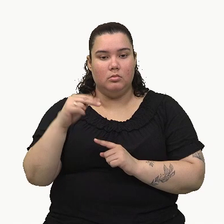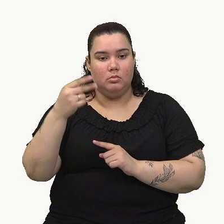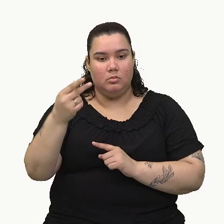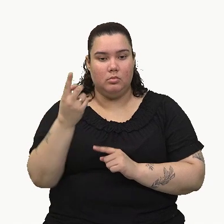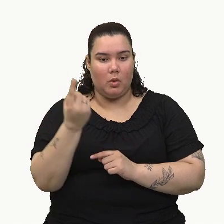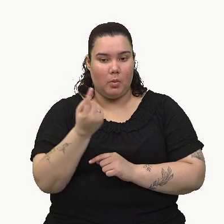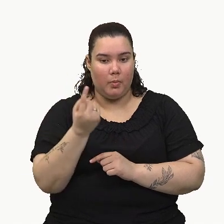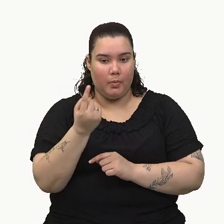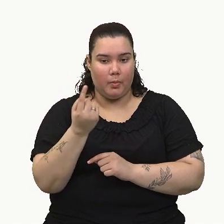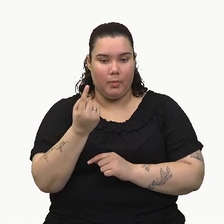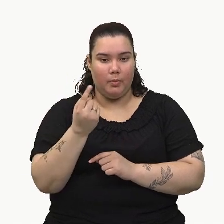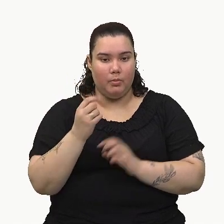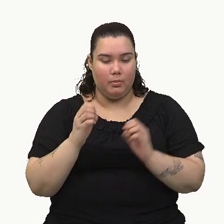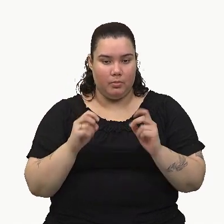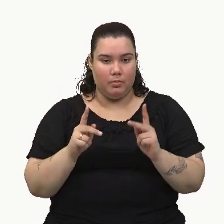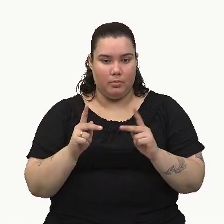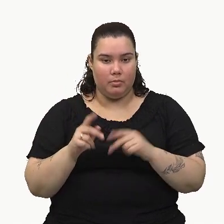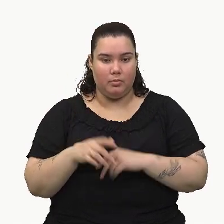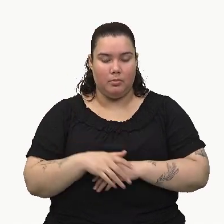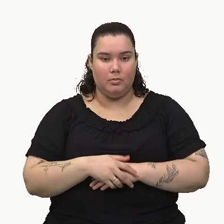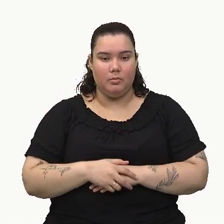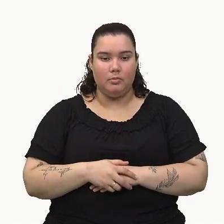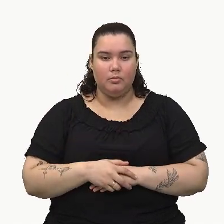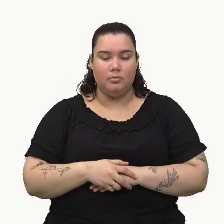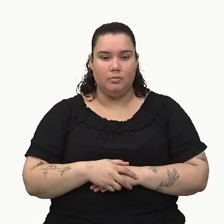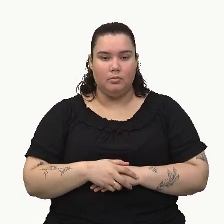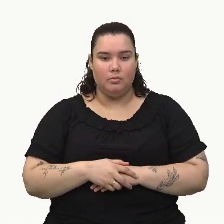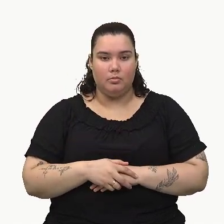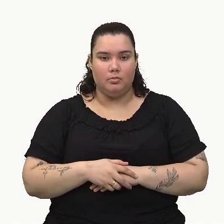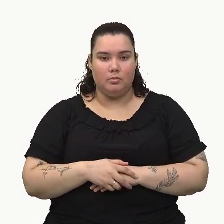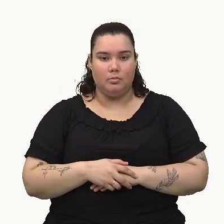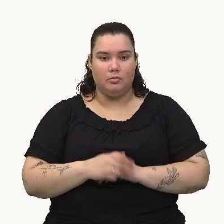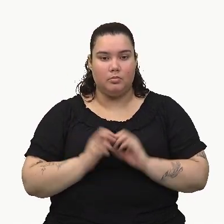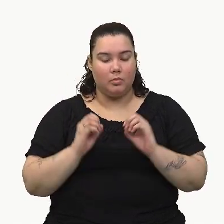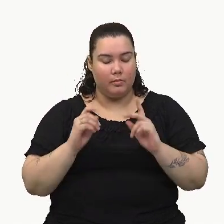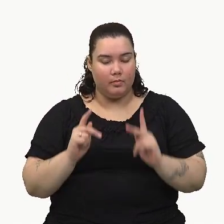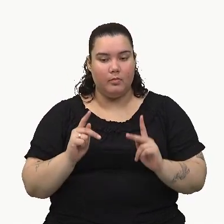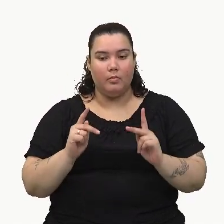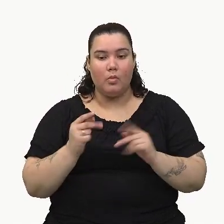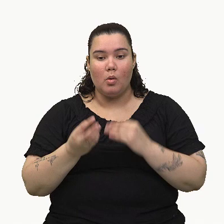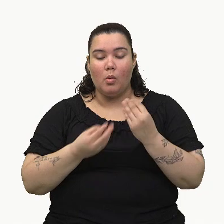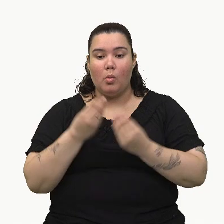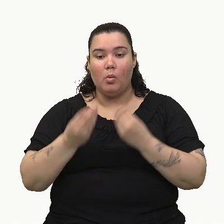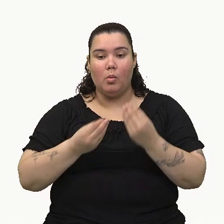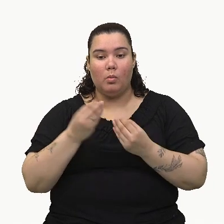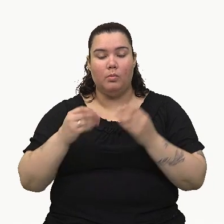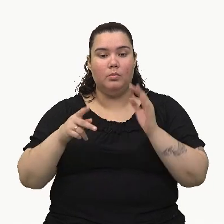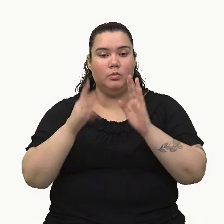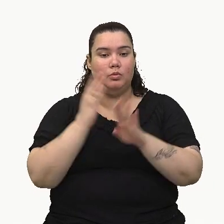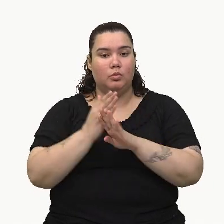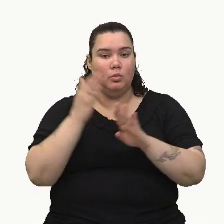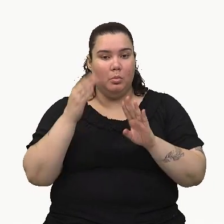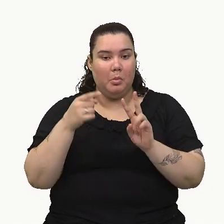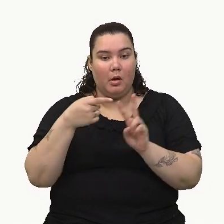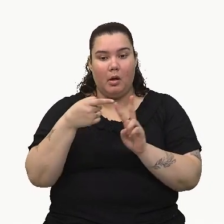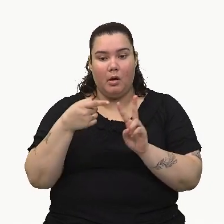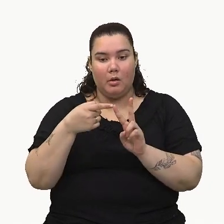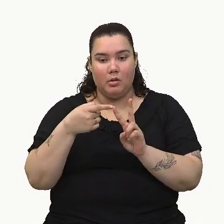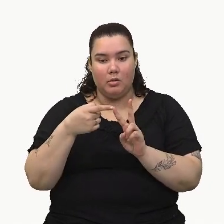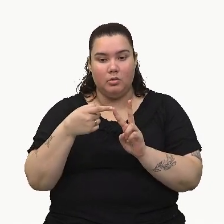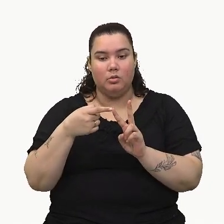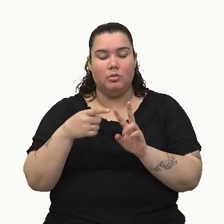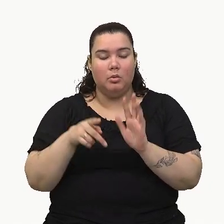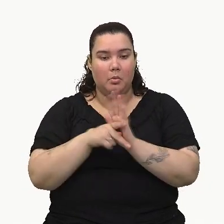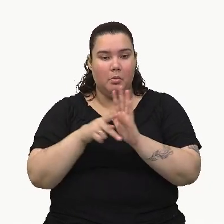igual a 1. Tá certo? Beleza. Como é que eu faço para determinar a raiz desse polinômio?